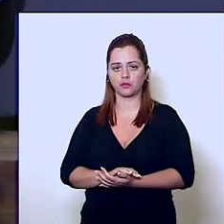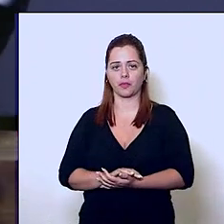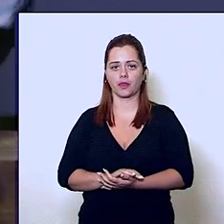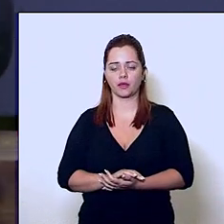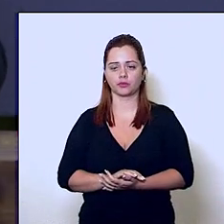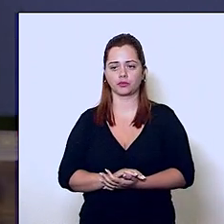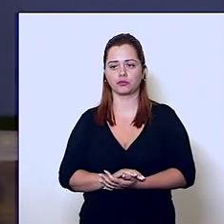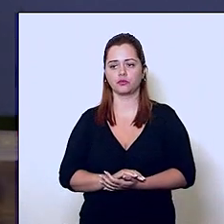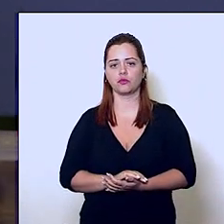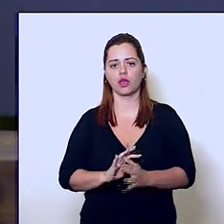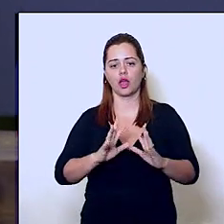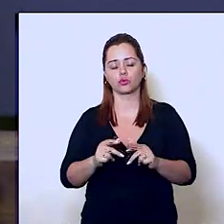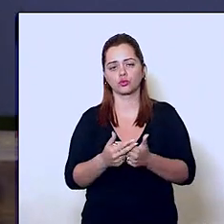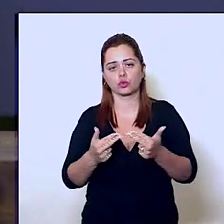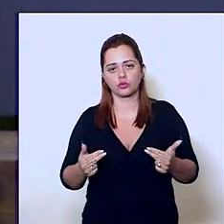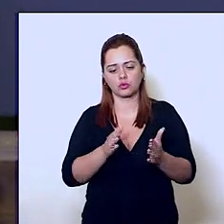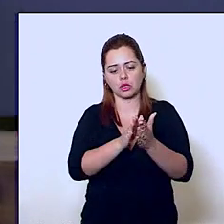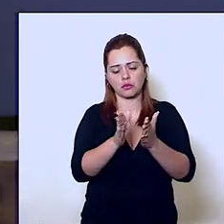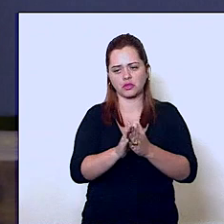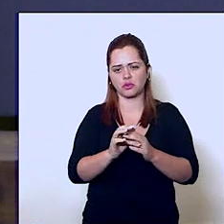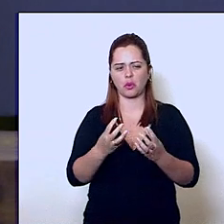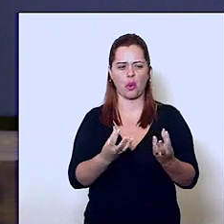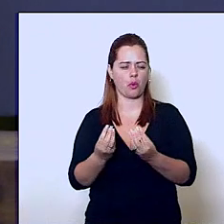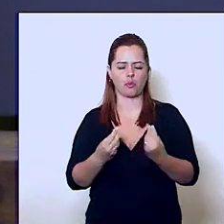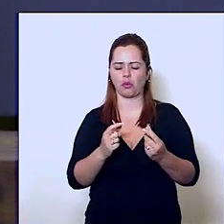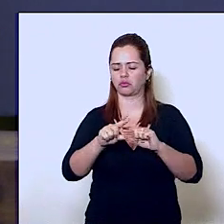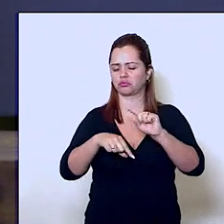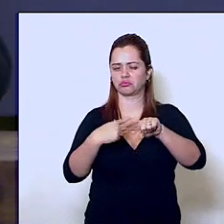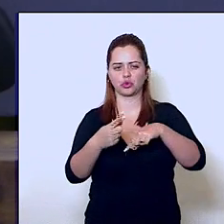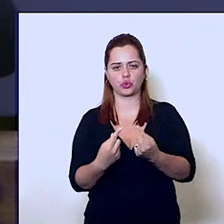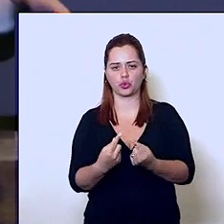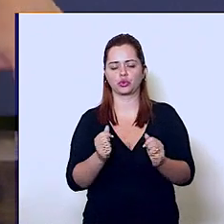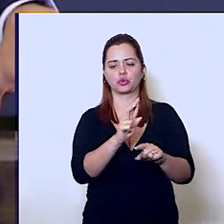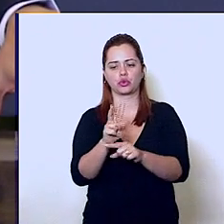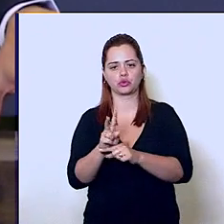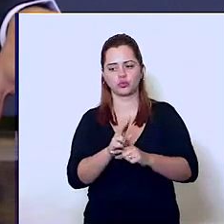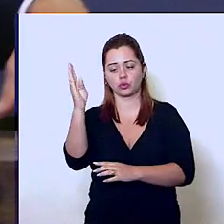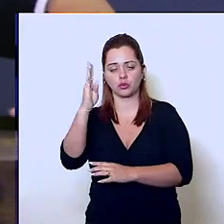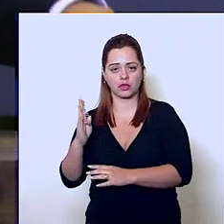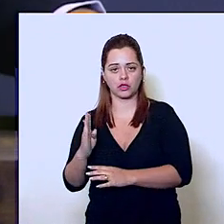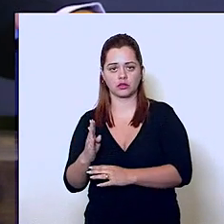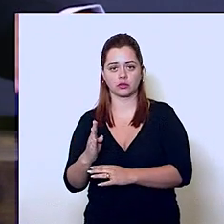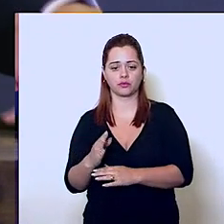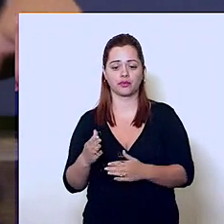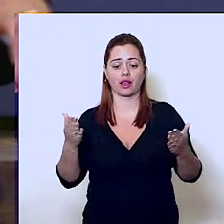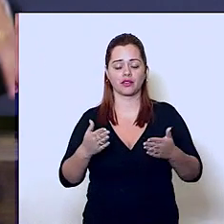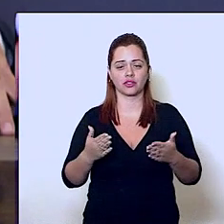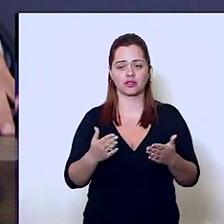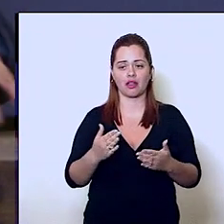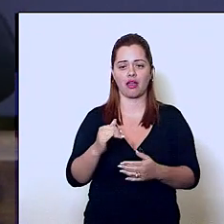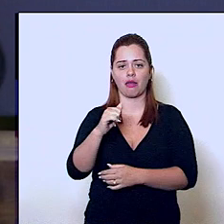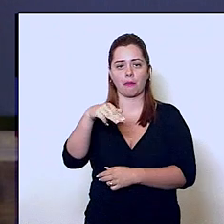de tantos outros, né, onde ele contribuiu para o nosso Brasil, ele já está imortalizado, não só na nossa história, mas